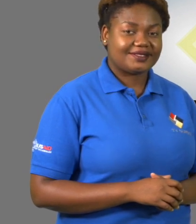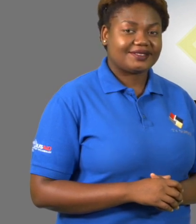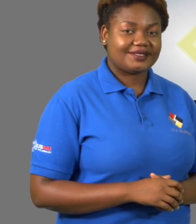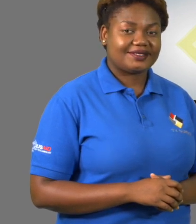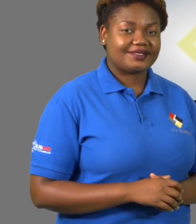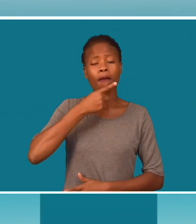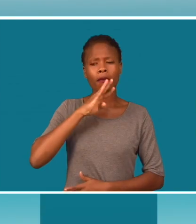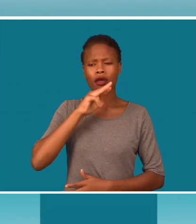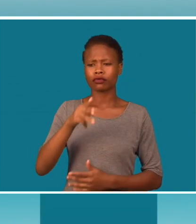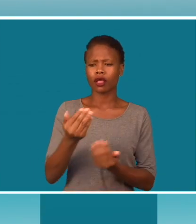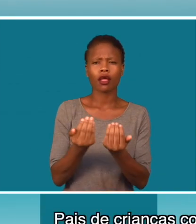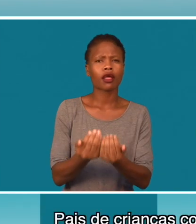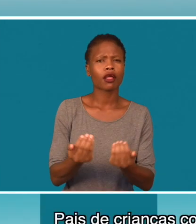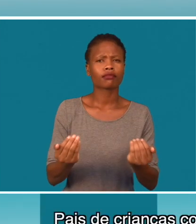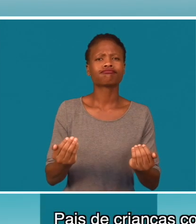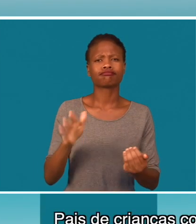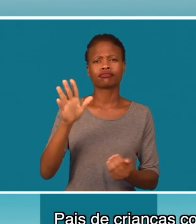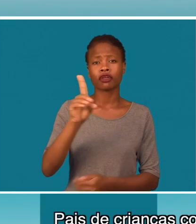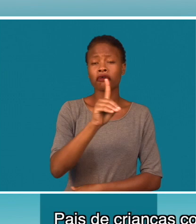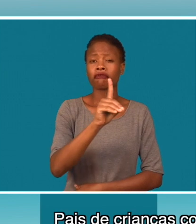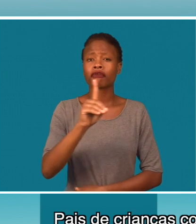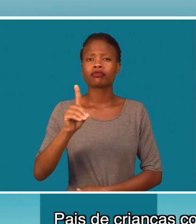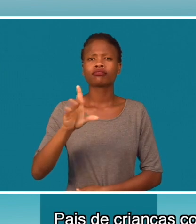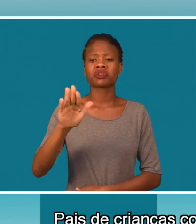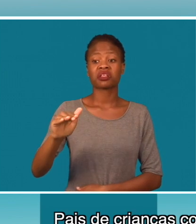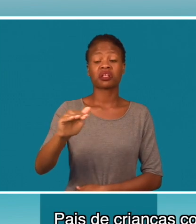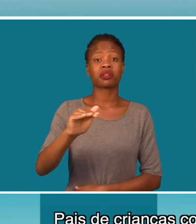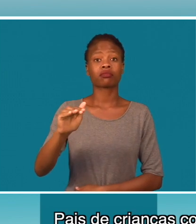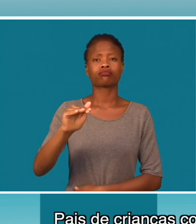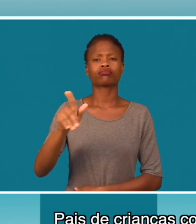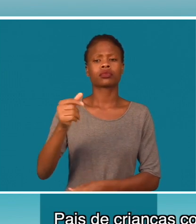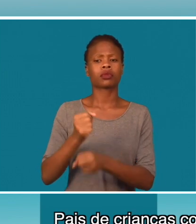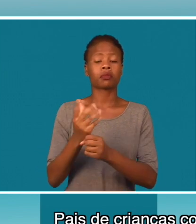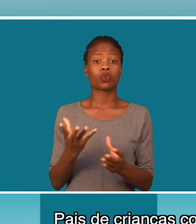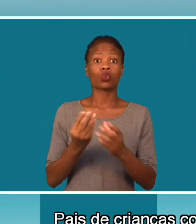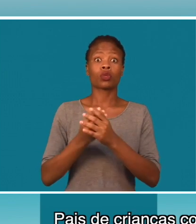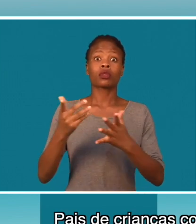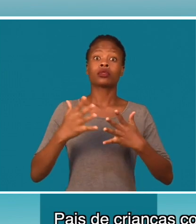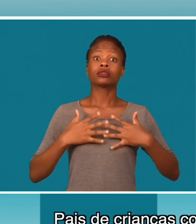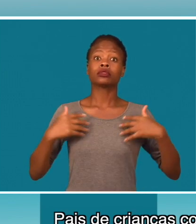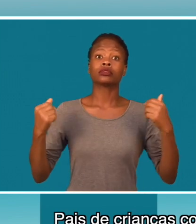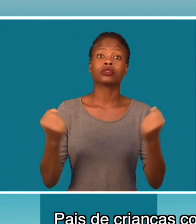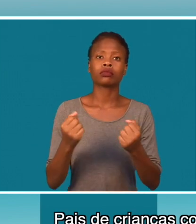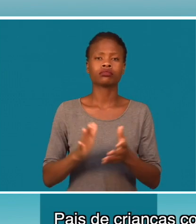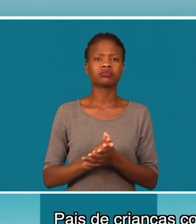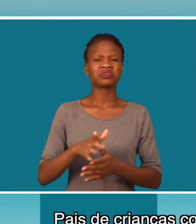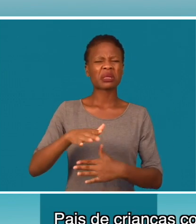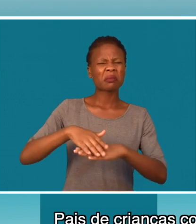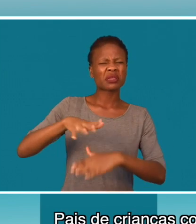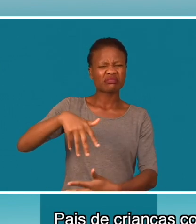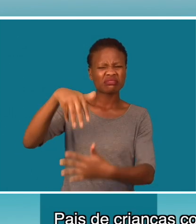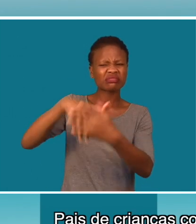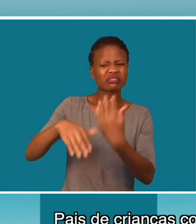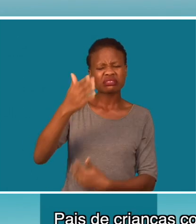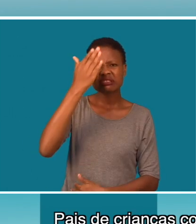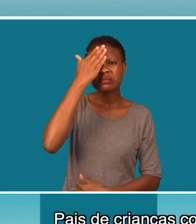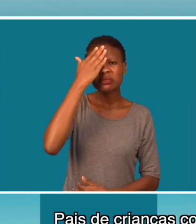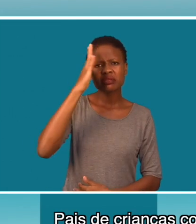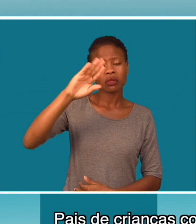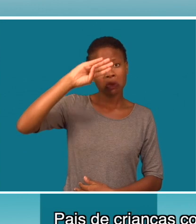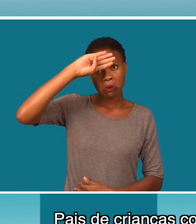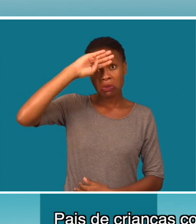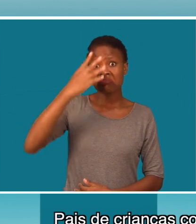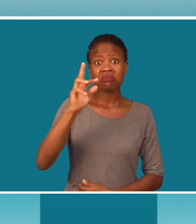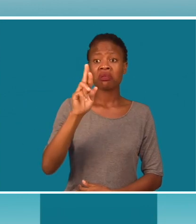esta camada social. Pais de crianças com deficiência e sociedade civil apelam os serviços de saúde a serem